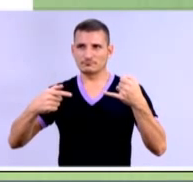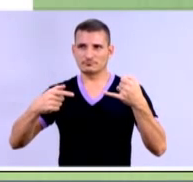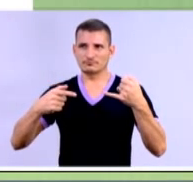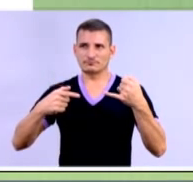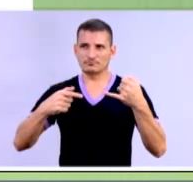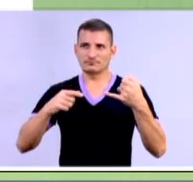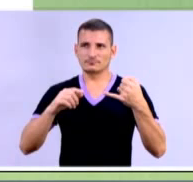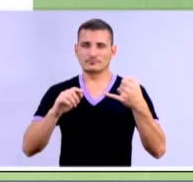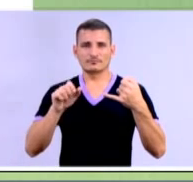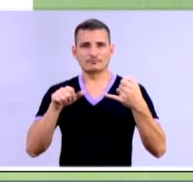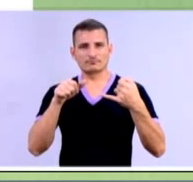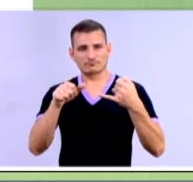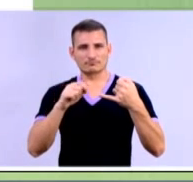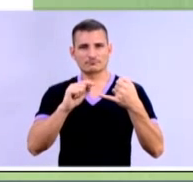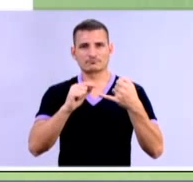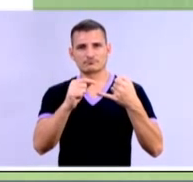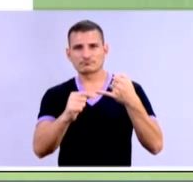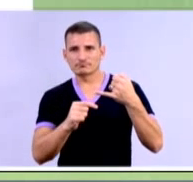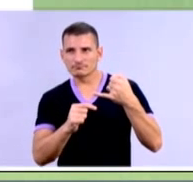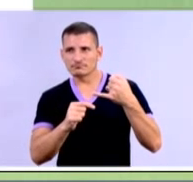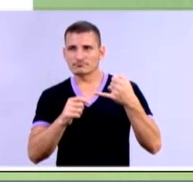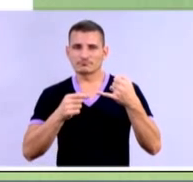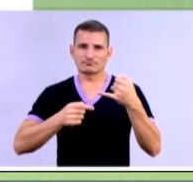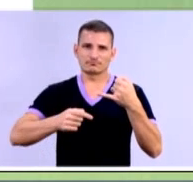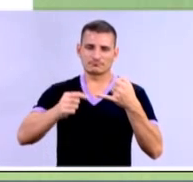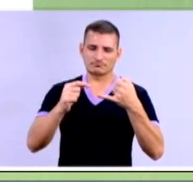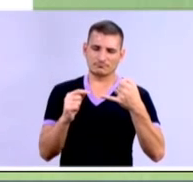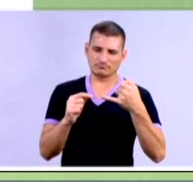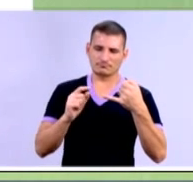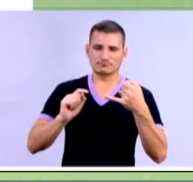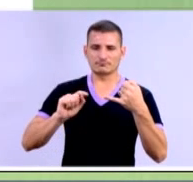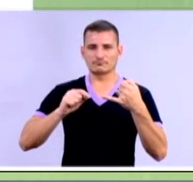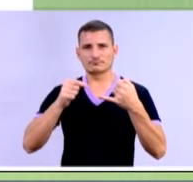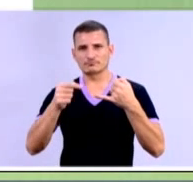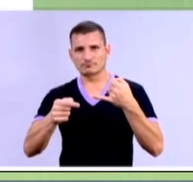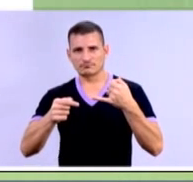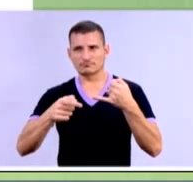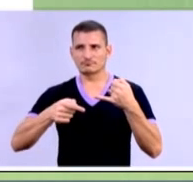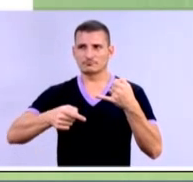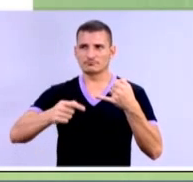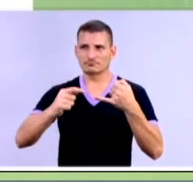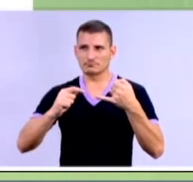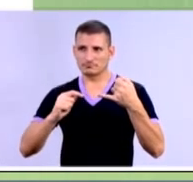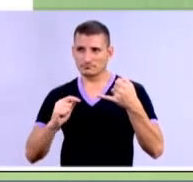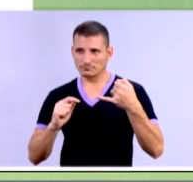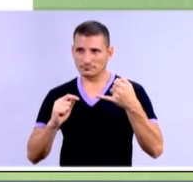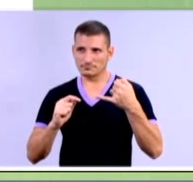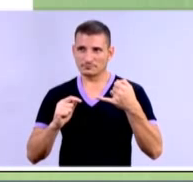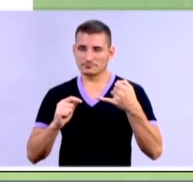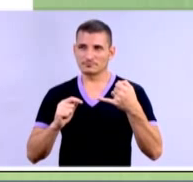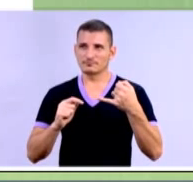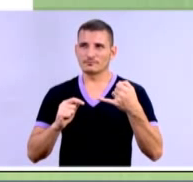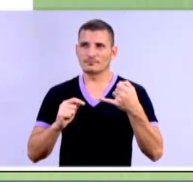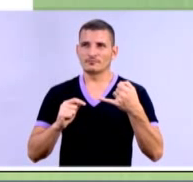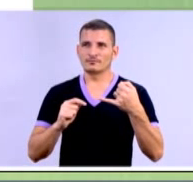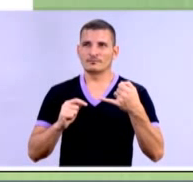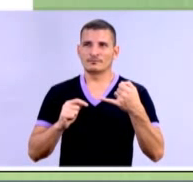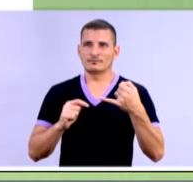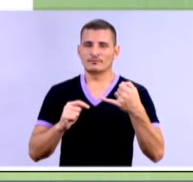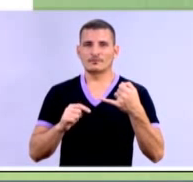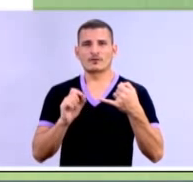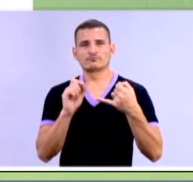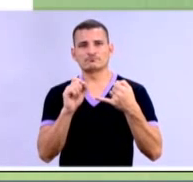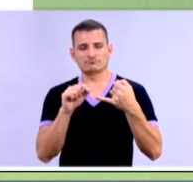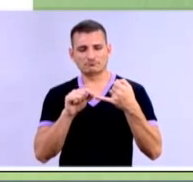eletromagnético muda. Ora ele está para cá e ora ele está para o outro lado. Ou seja, quando eles se